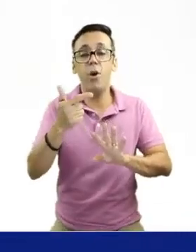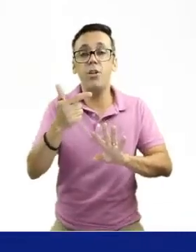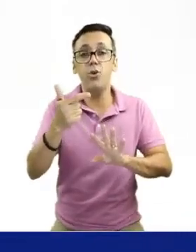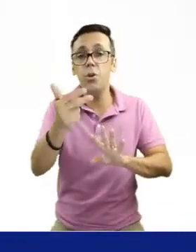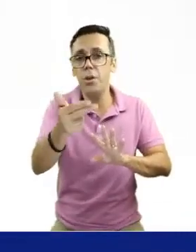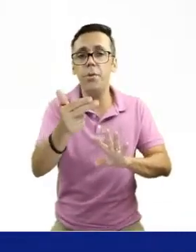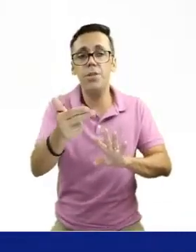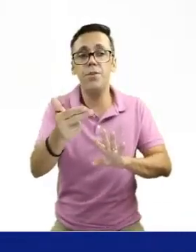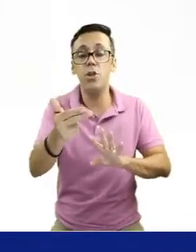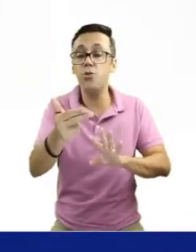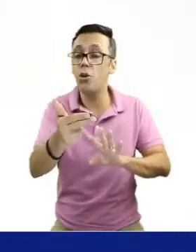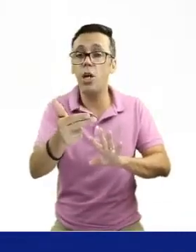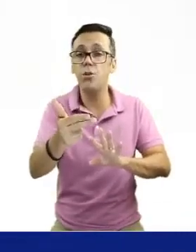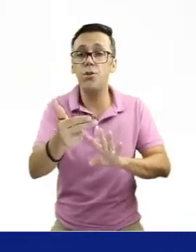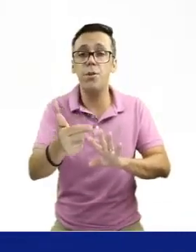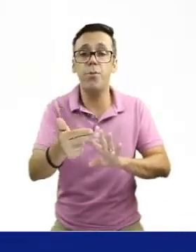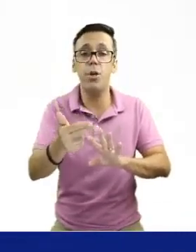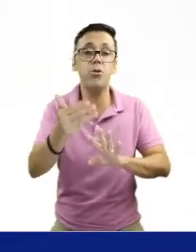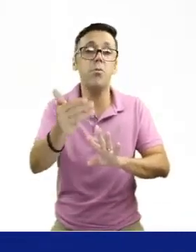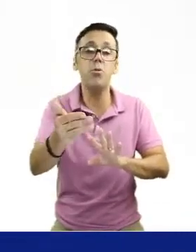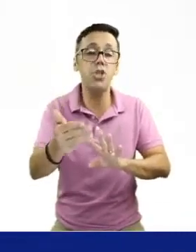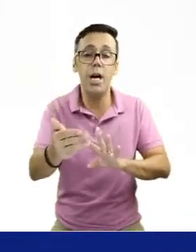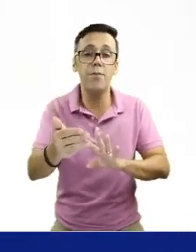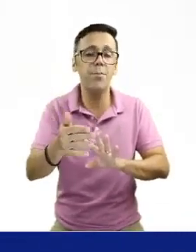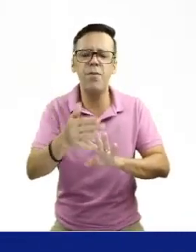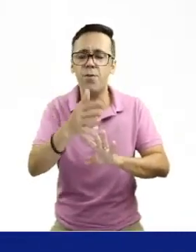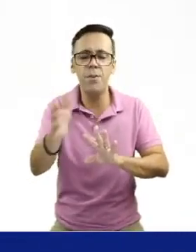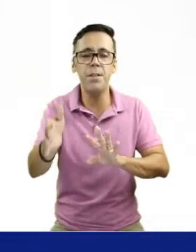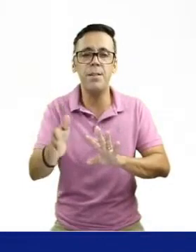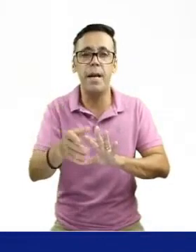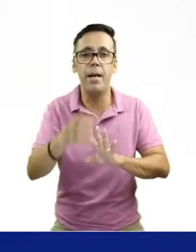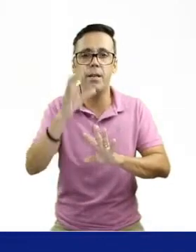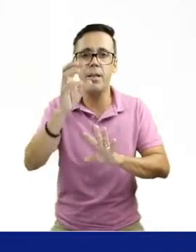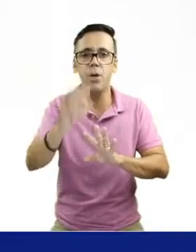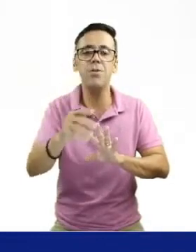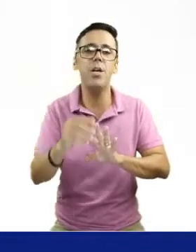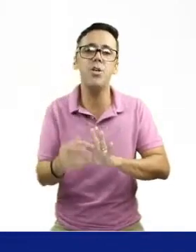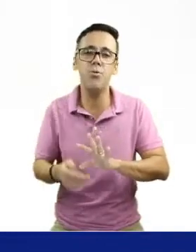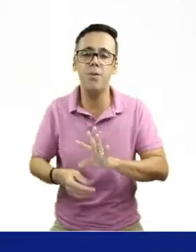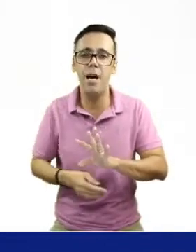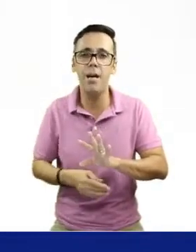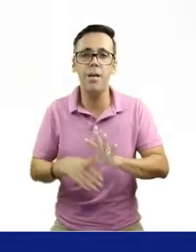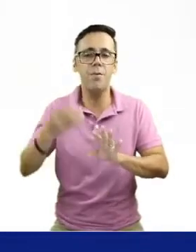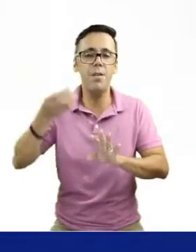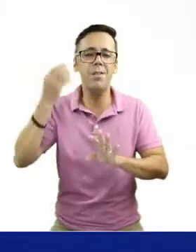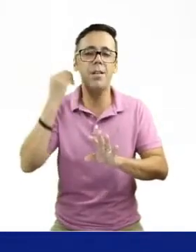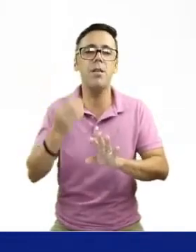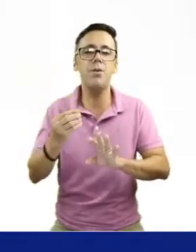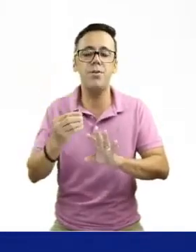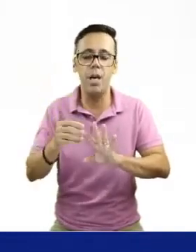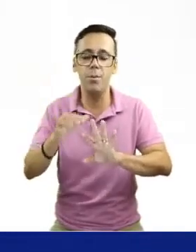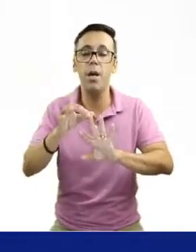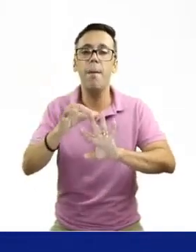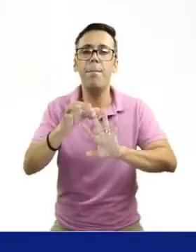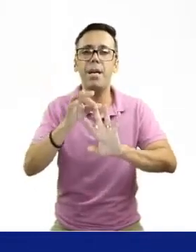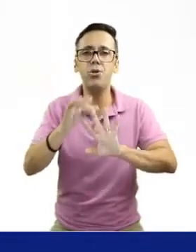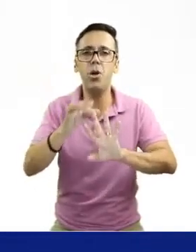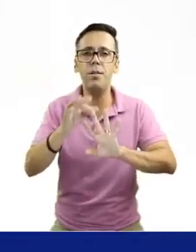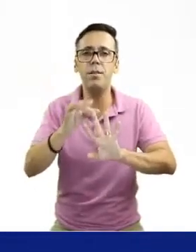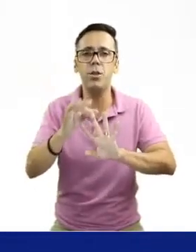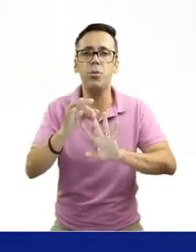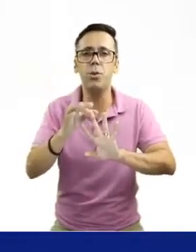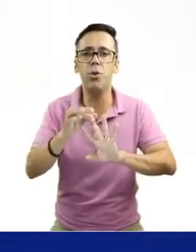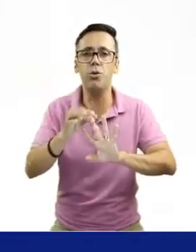você pode dormir mesmo deixar os olhos você pode tomar um chave só que você quiser que não seja estudar você descansar o seu sério